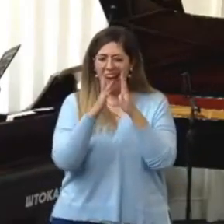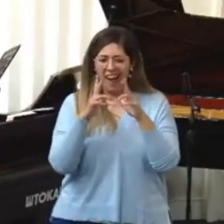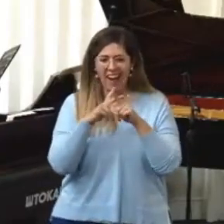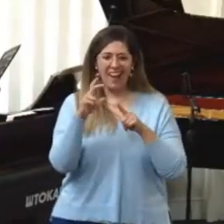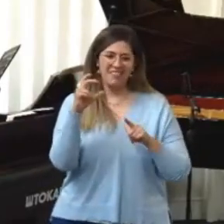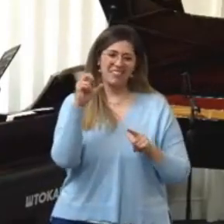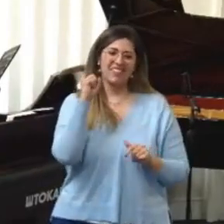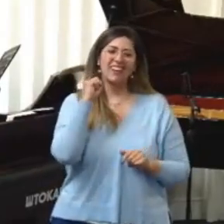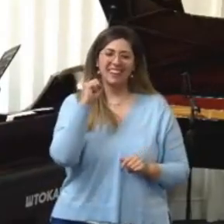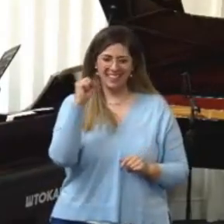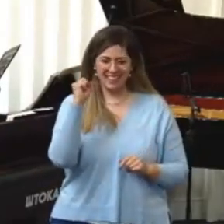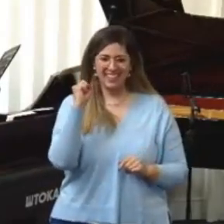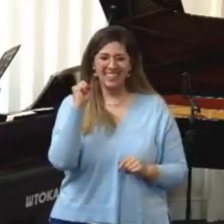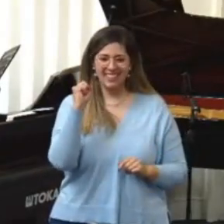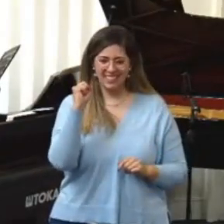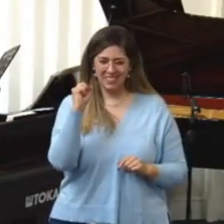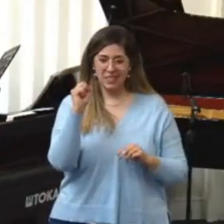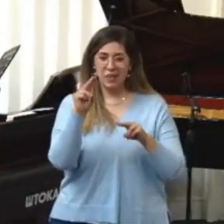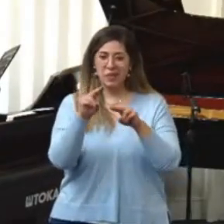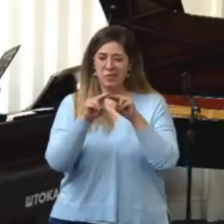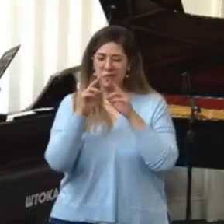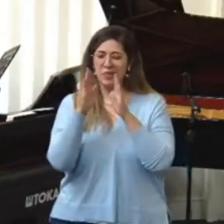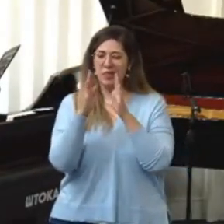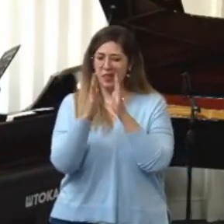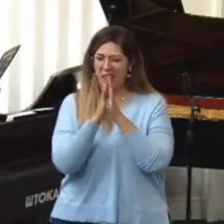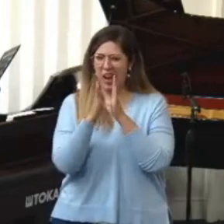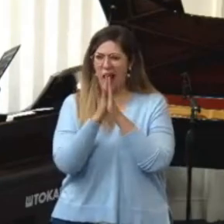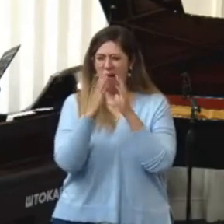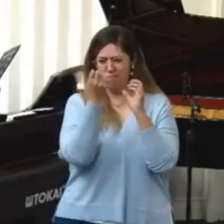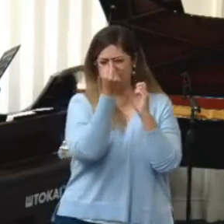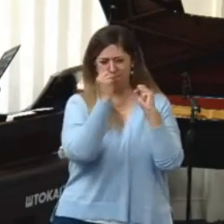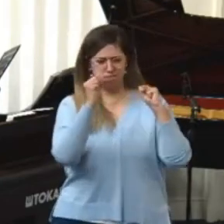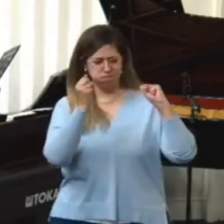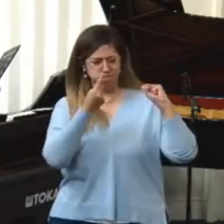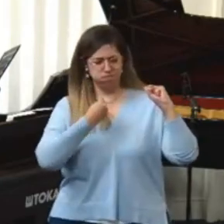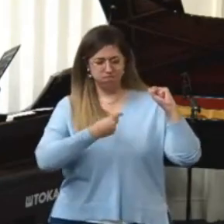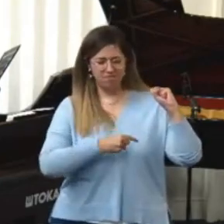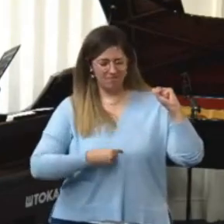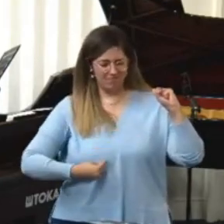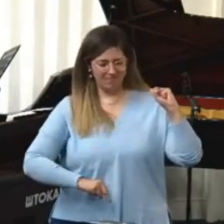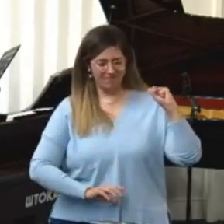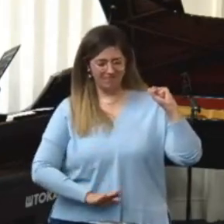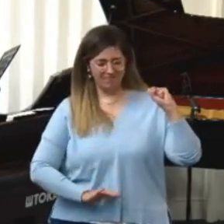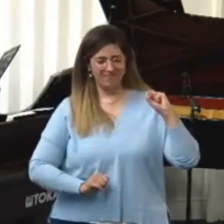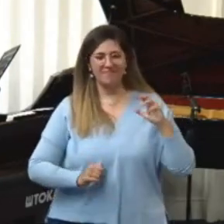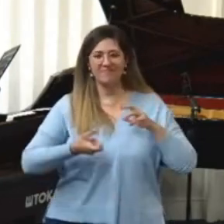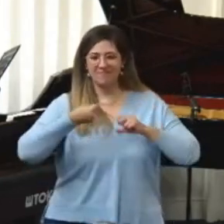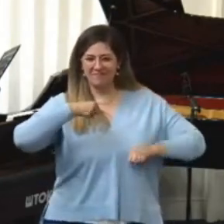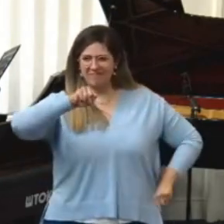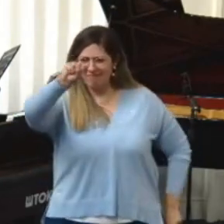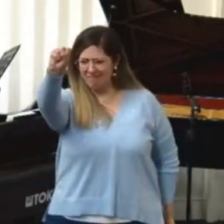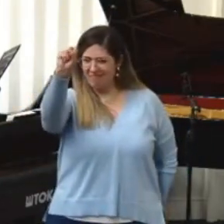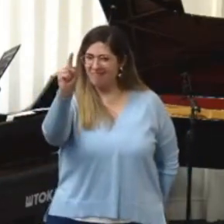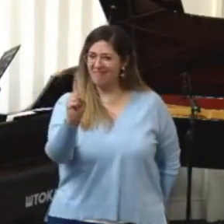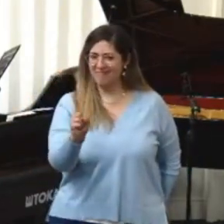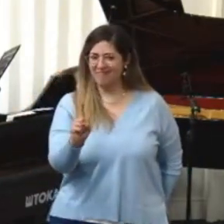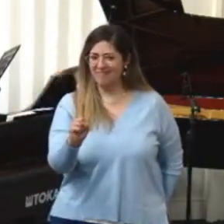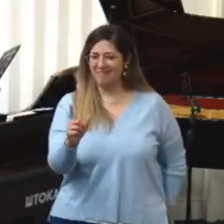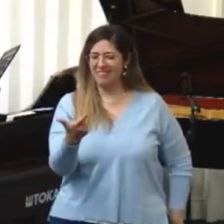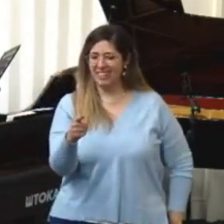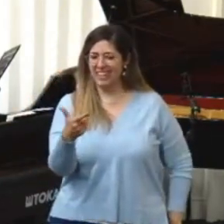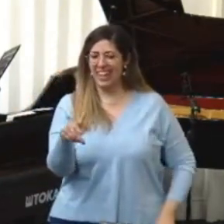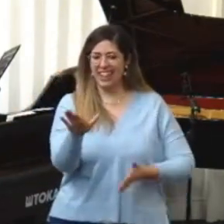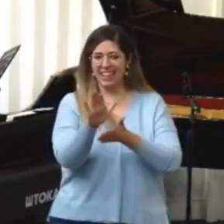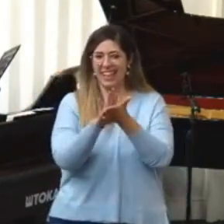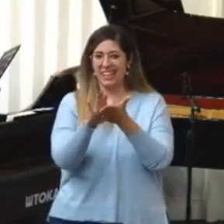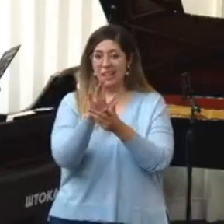vitória maior. O herói musculoso se tornou, enfim, um homem de oração.